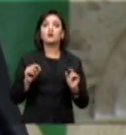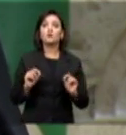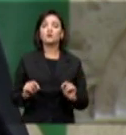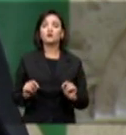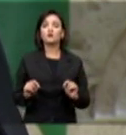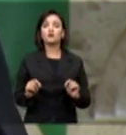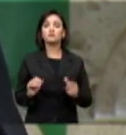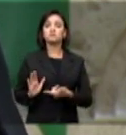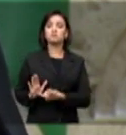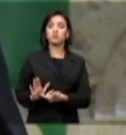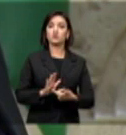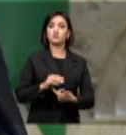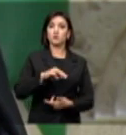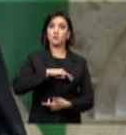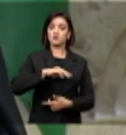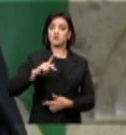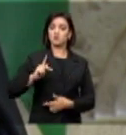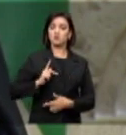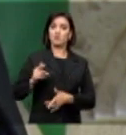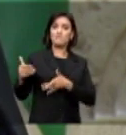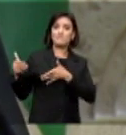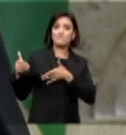Ministério Público participe